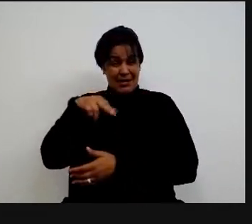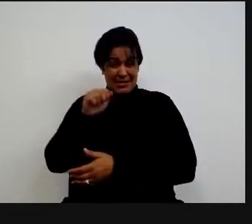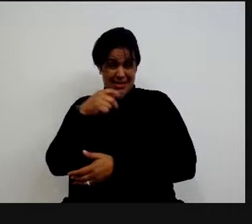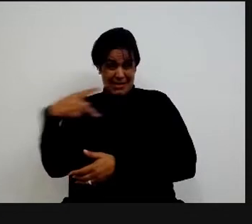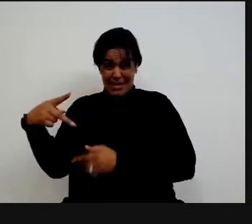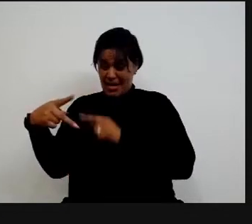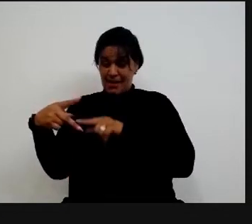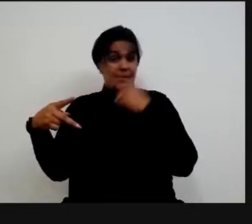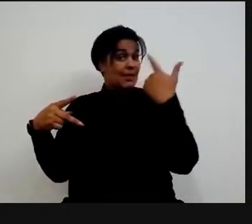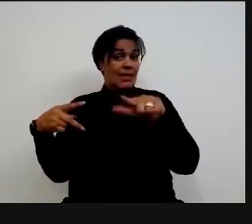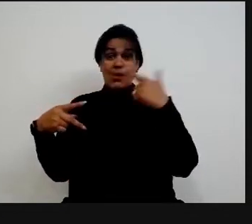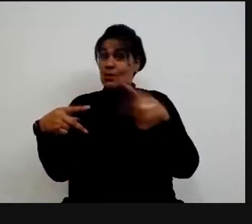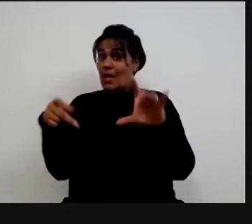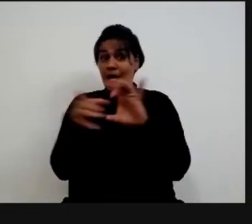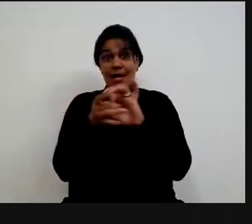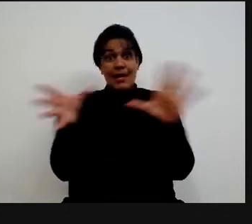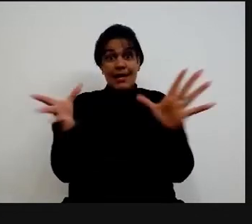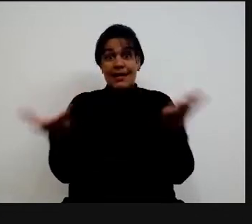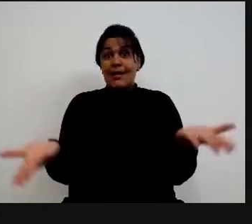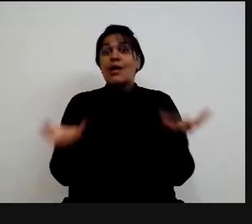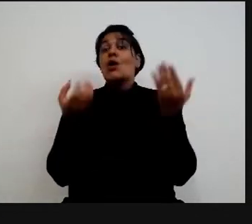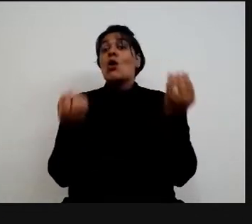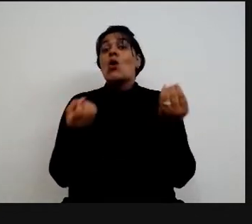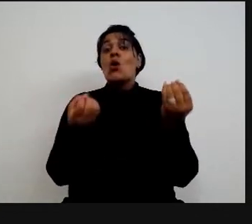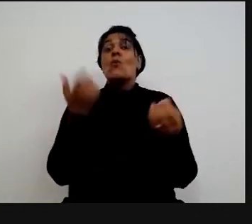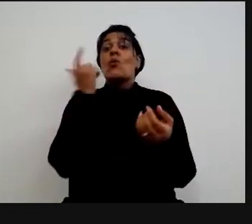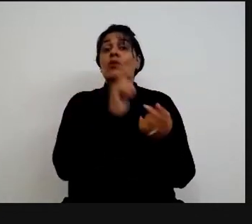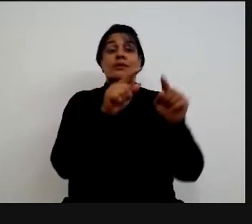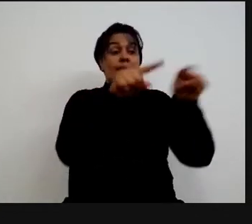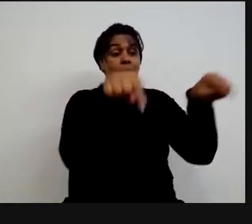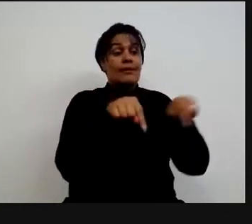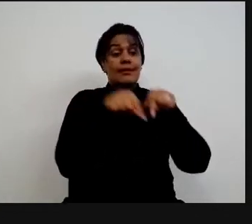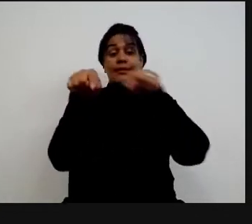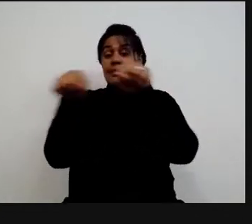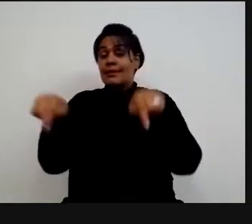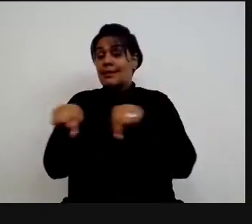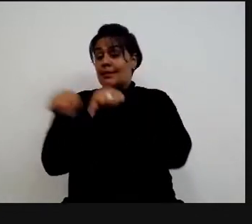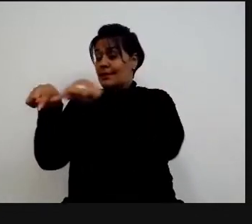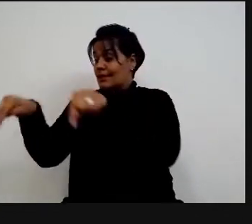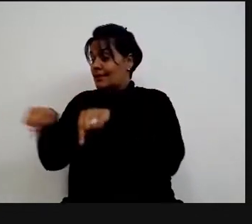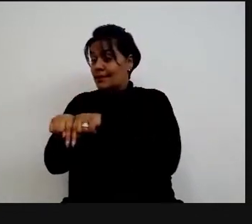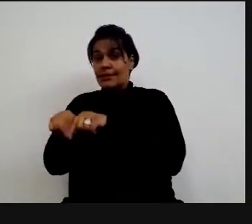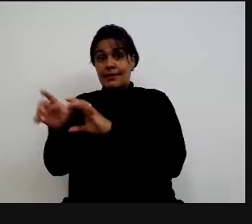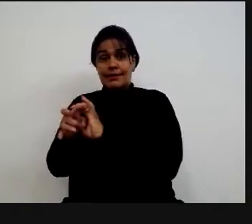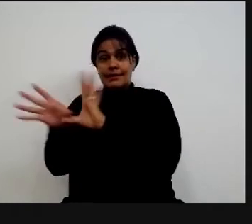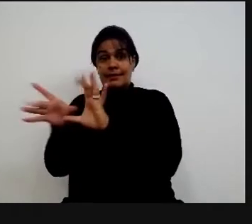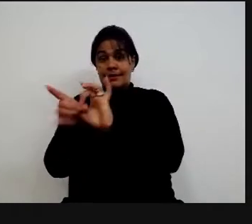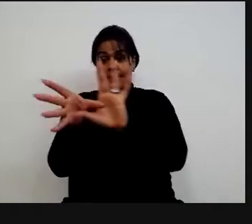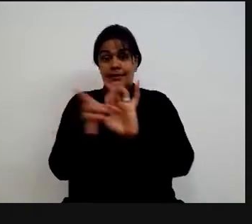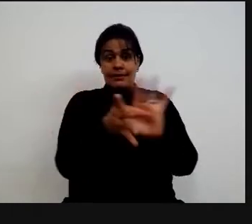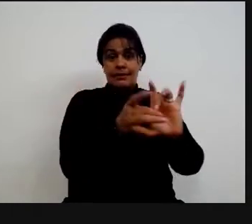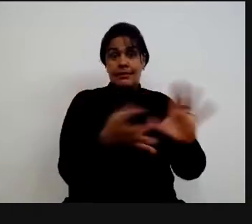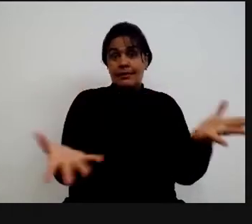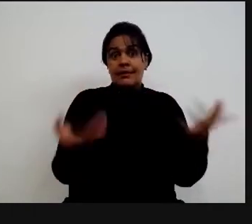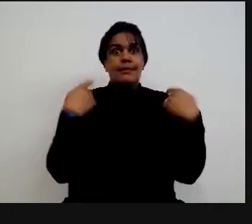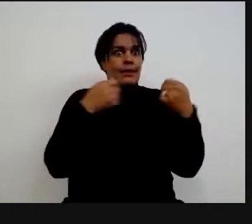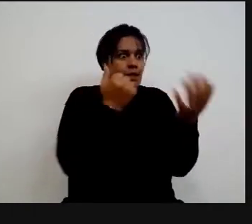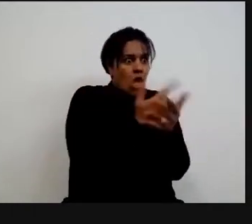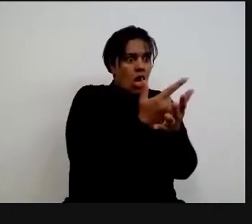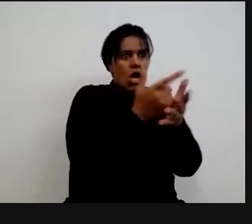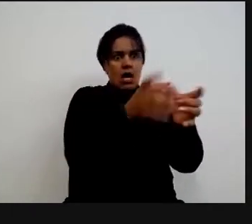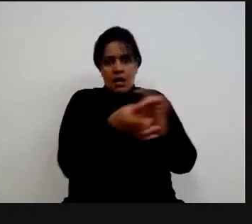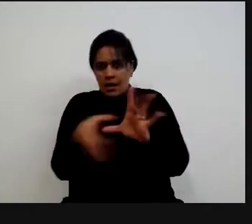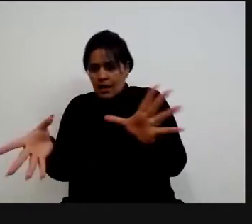as salas, né, de aula ativas. Né? Então, aquisição e era briga